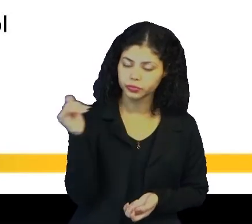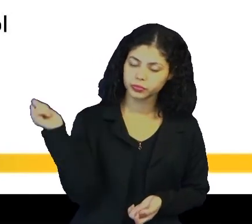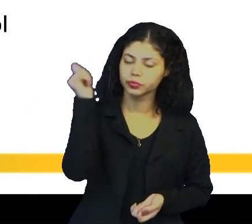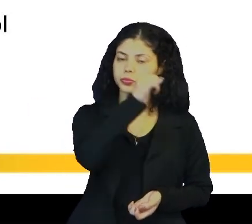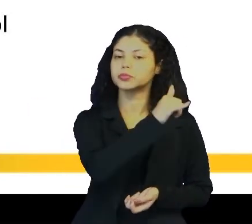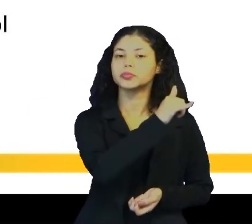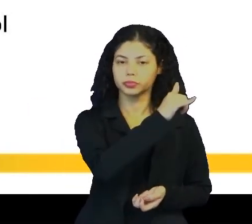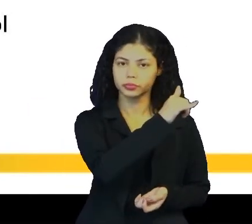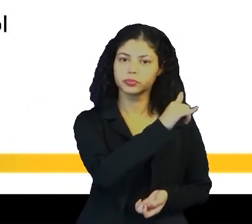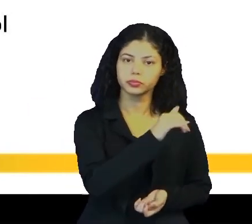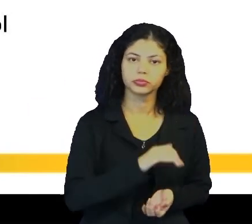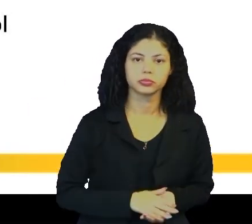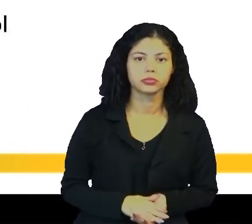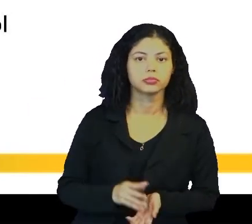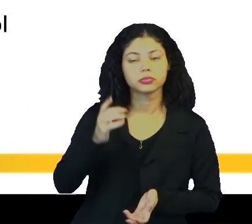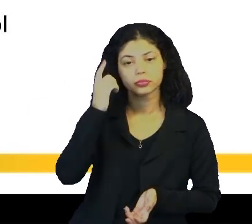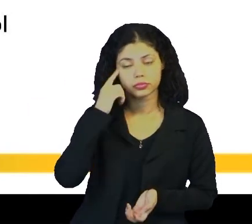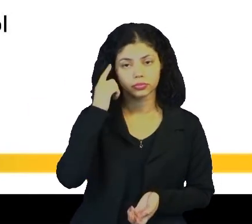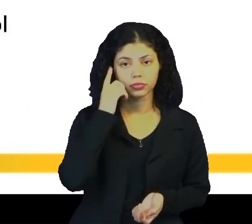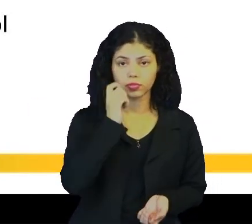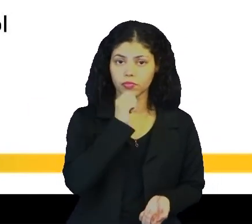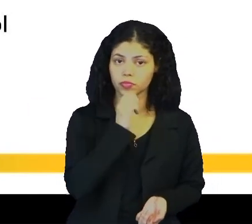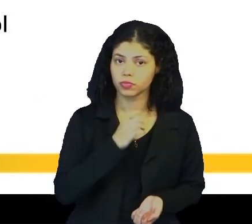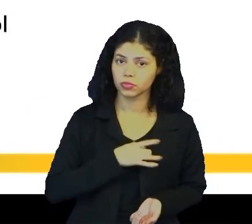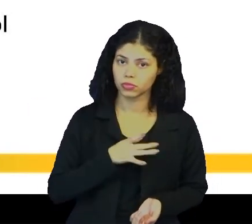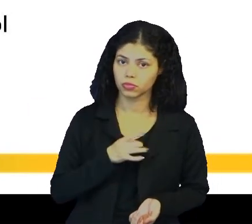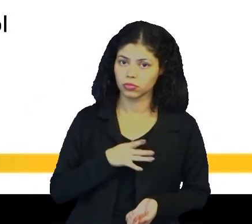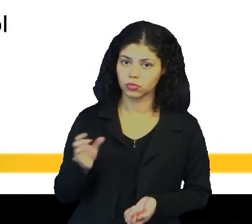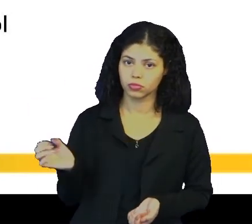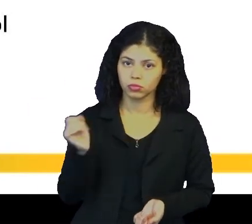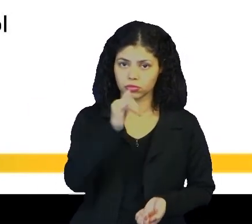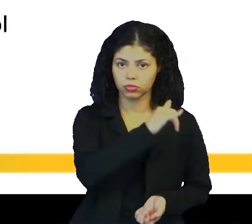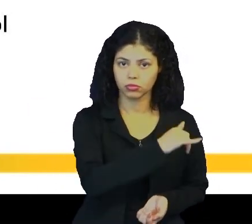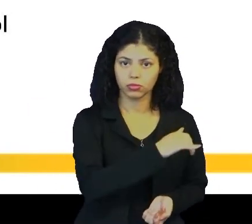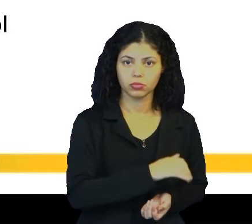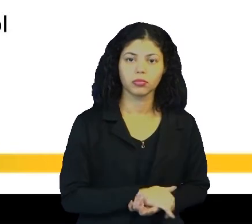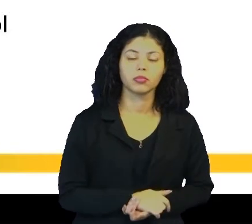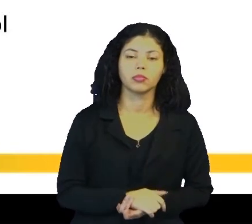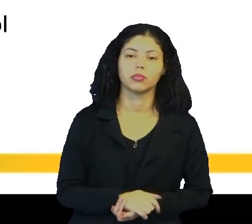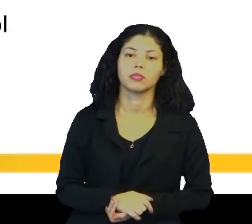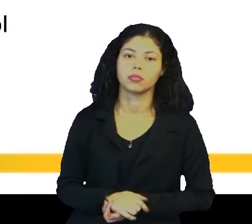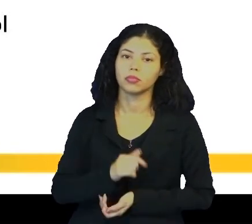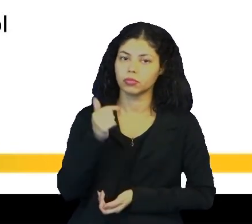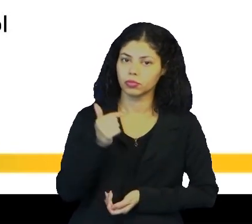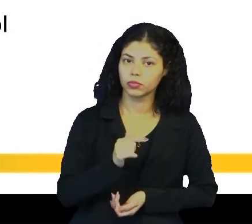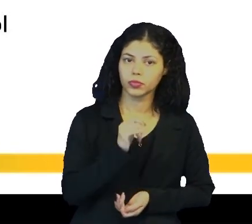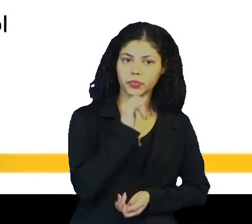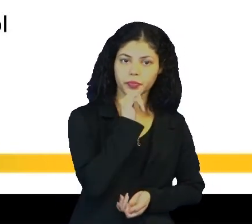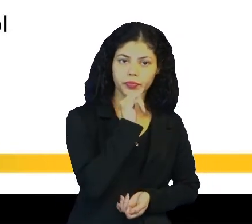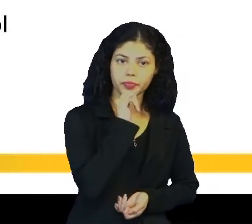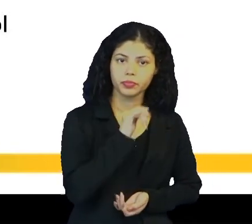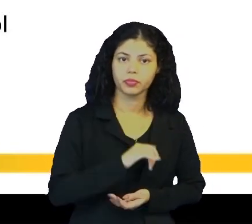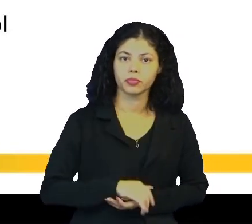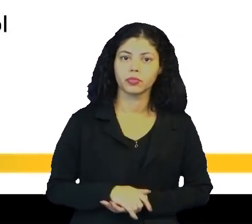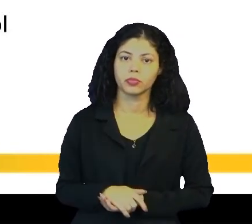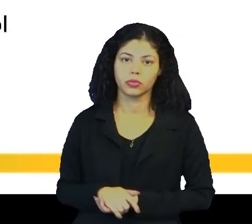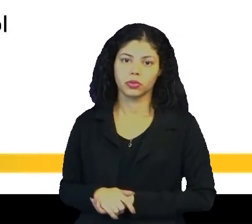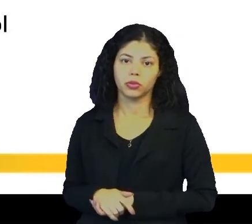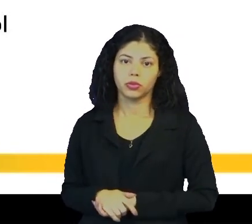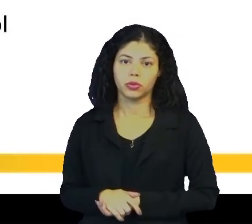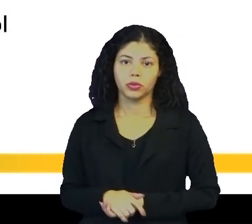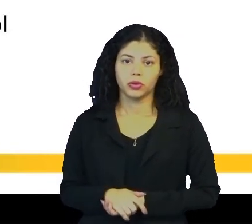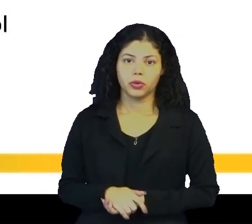de avião, apesar de ter medo de voar. Nós temos um segundo exemplo. Although the sun